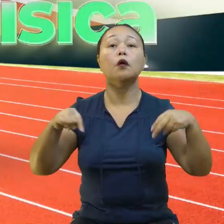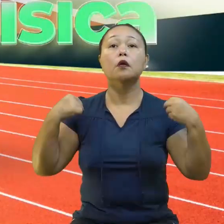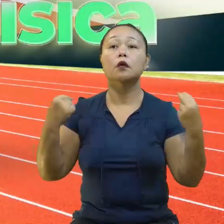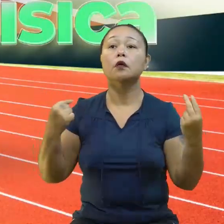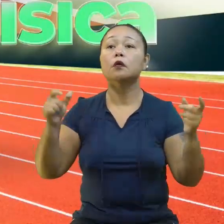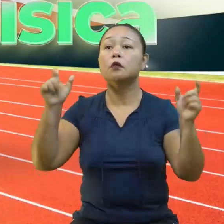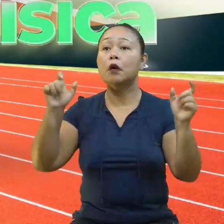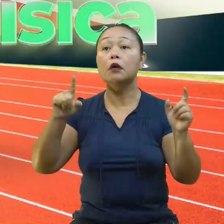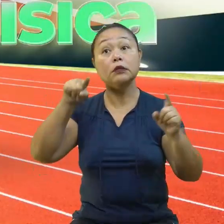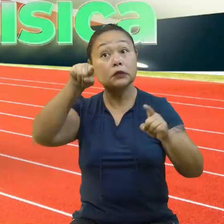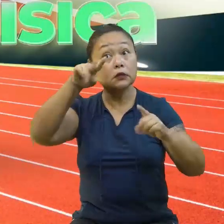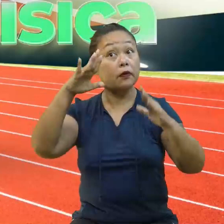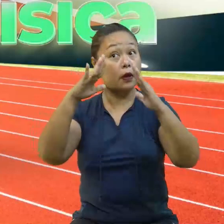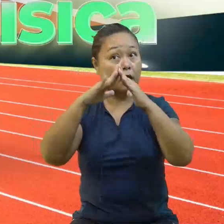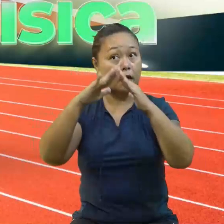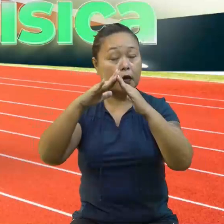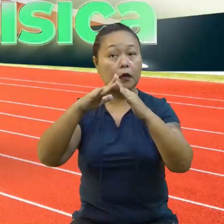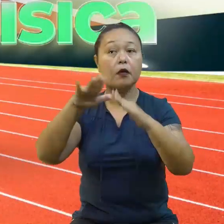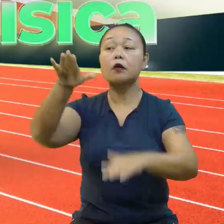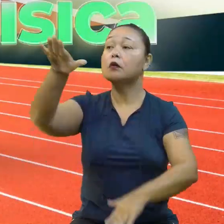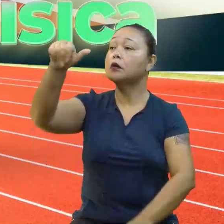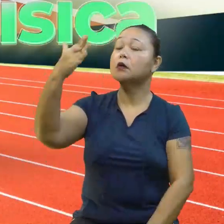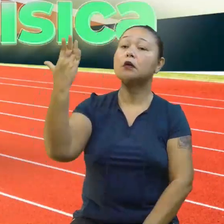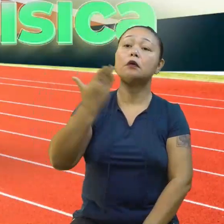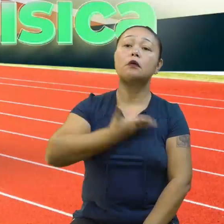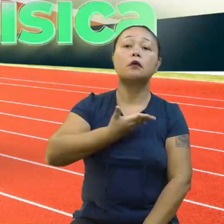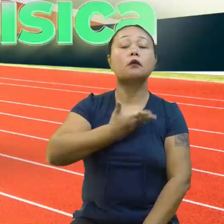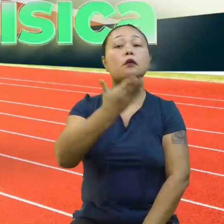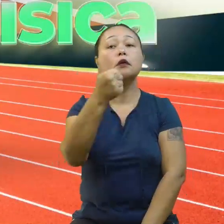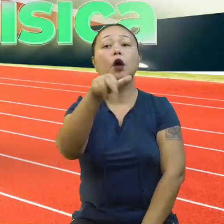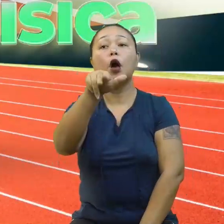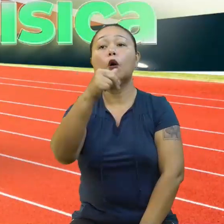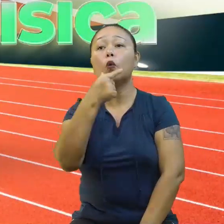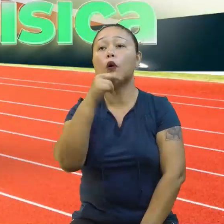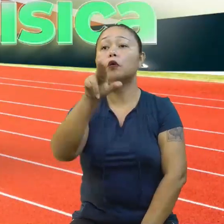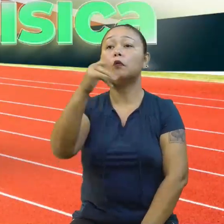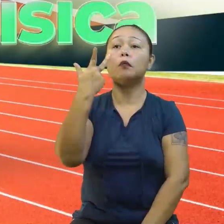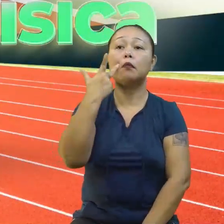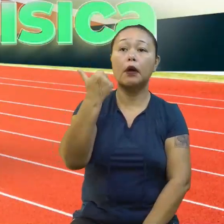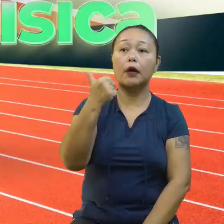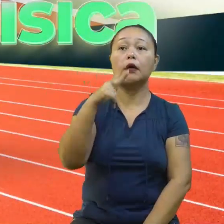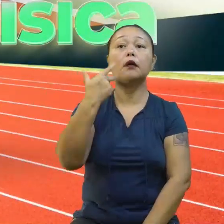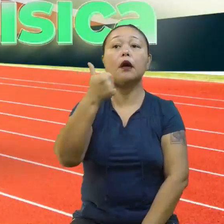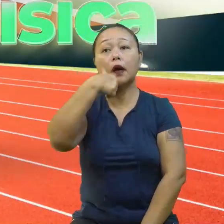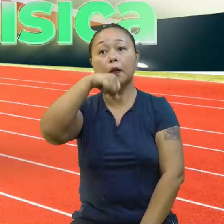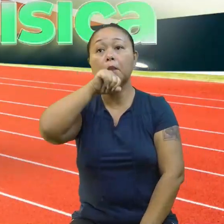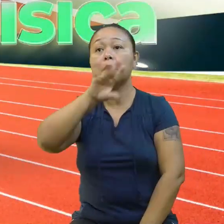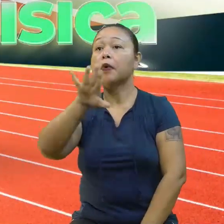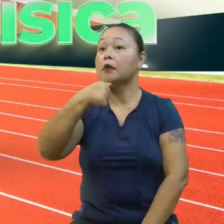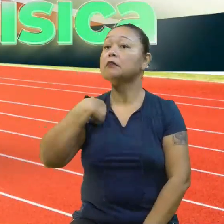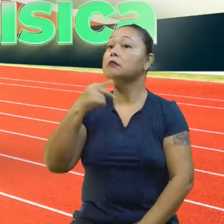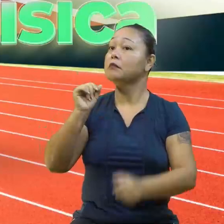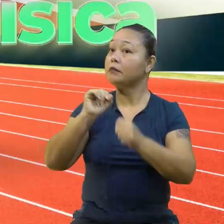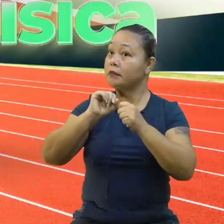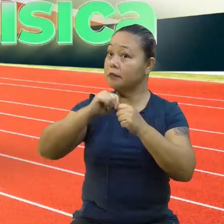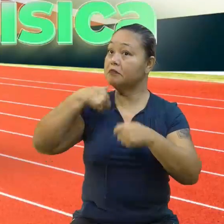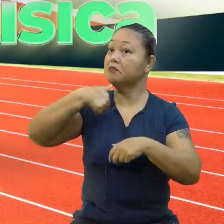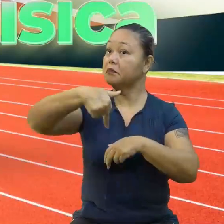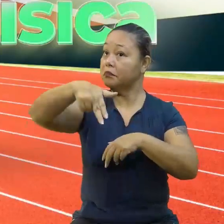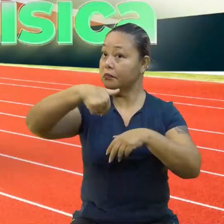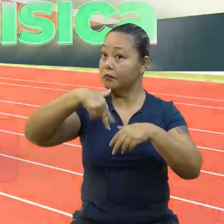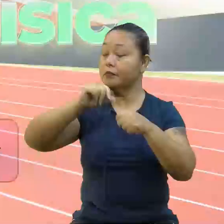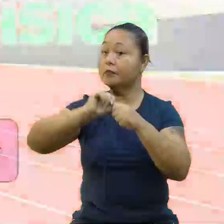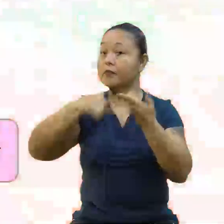sua casa, chama o amigo, chama o irmão, chama o pai, chama a mãe para fazer a atividade comigo. Vamos para a